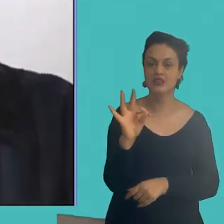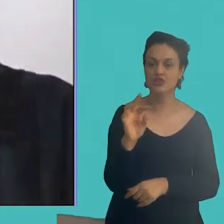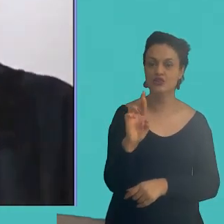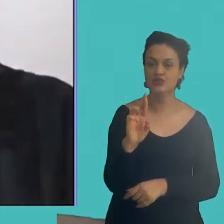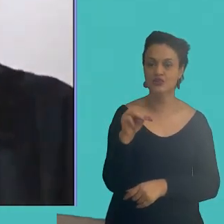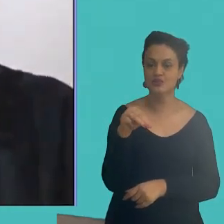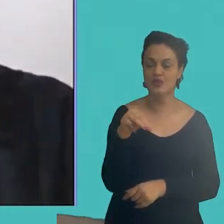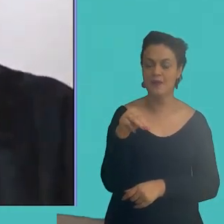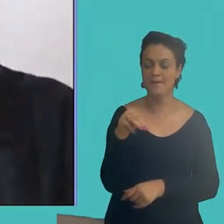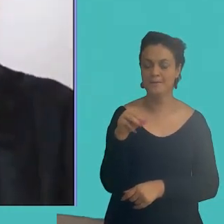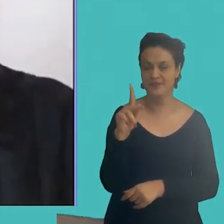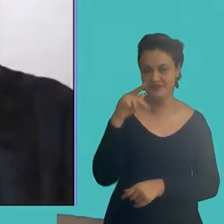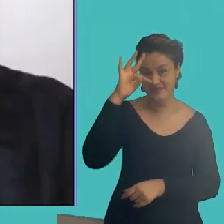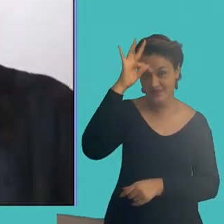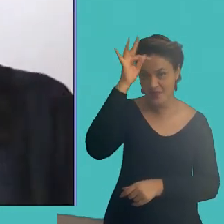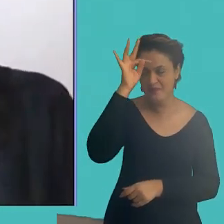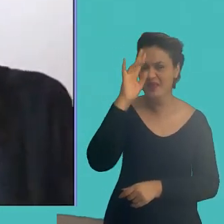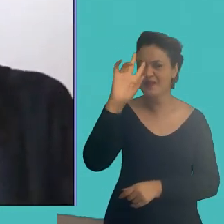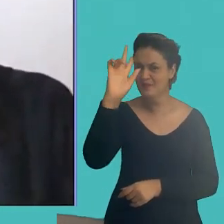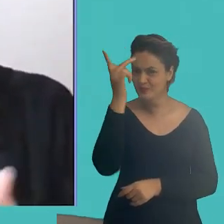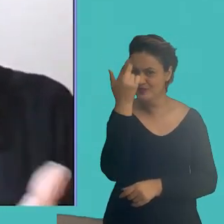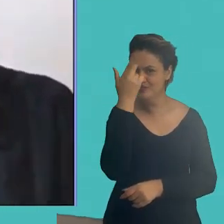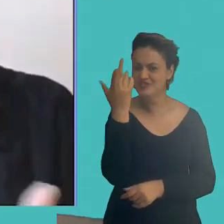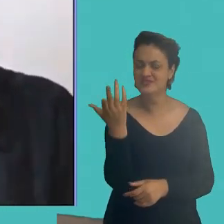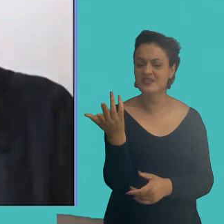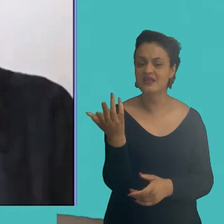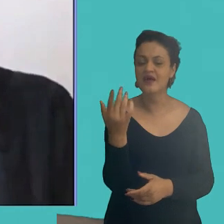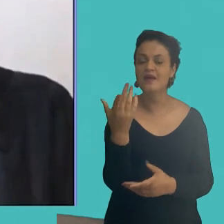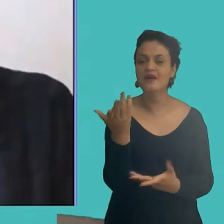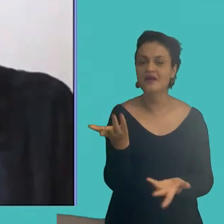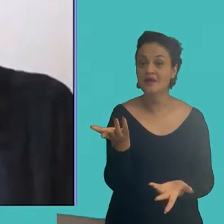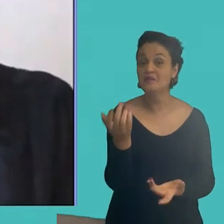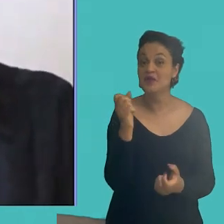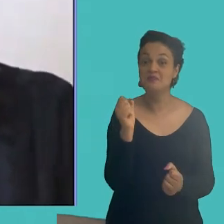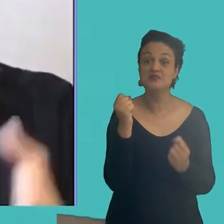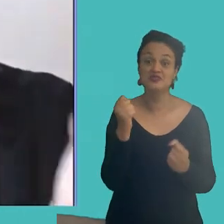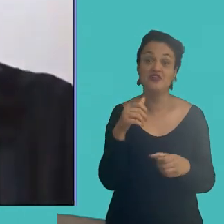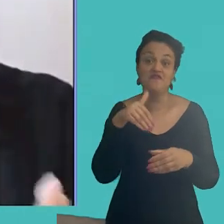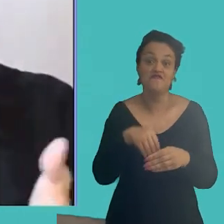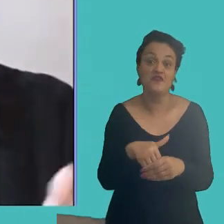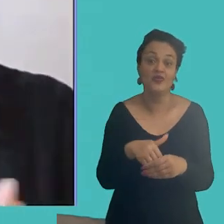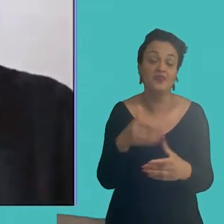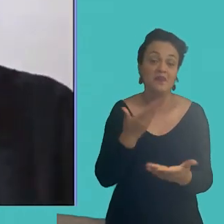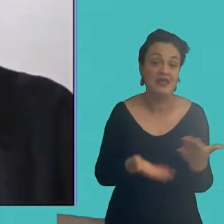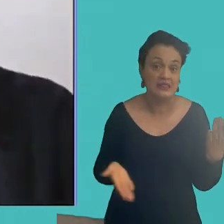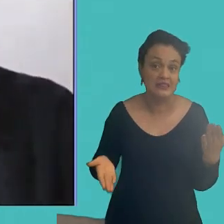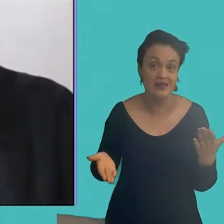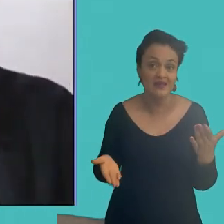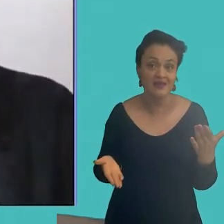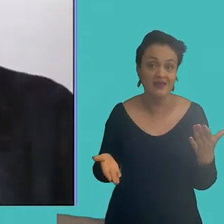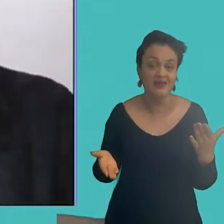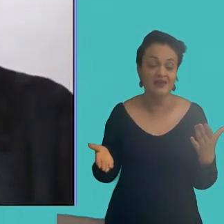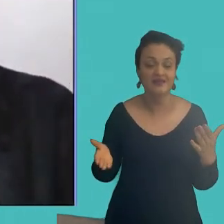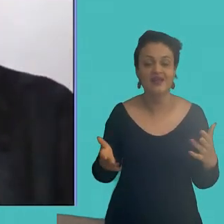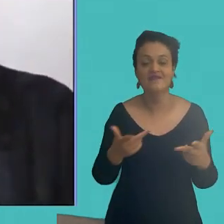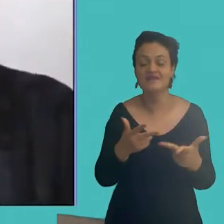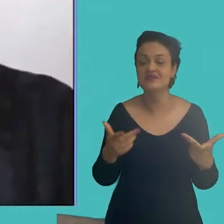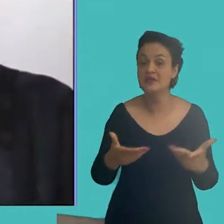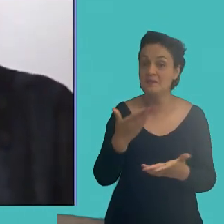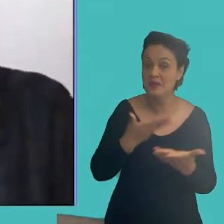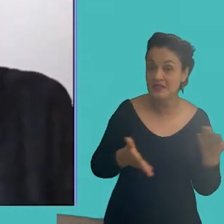sensível, podendo correr o risco, inclusive, de perder votos numa eventual eleição presidencial em